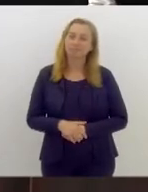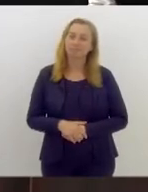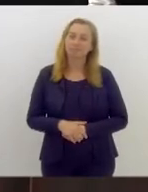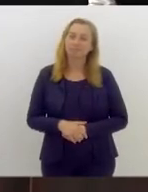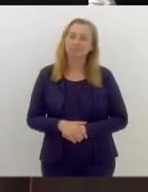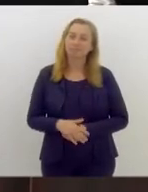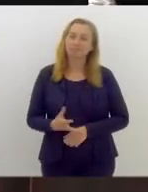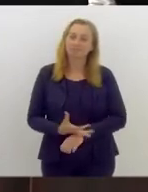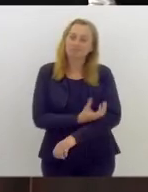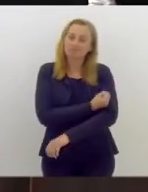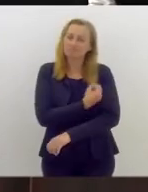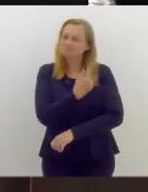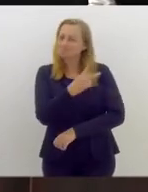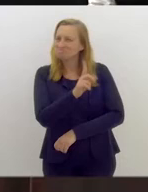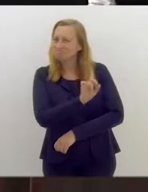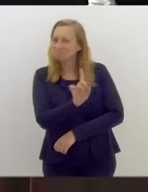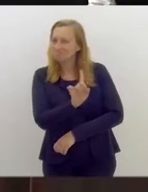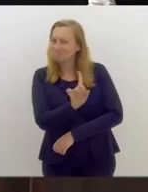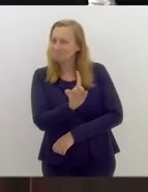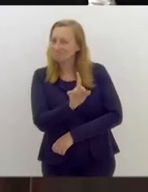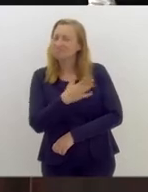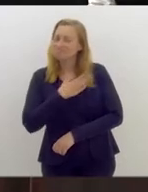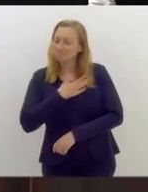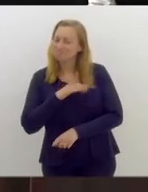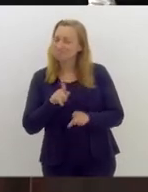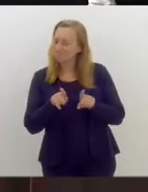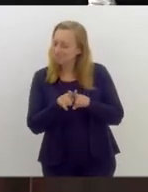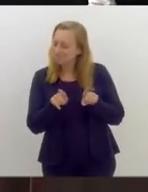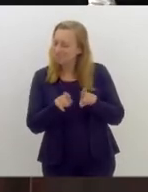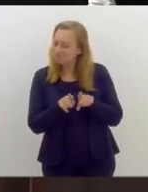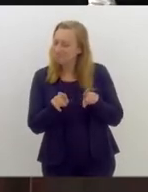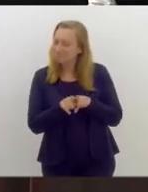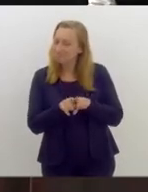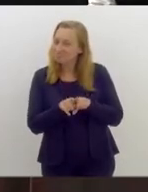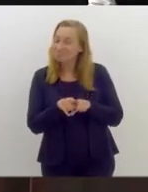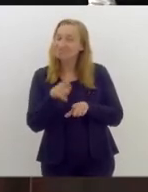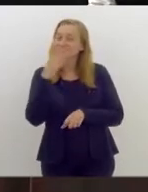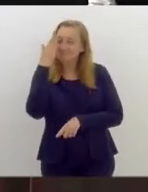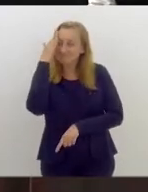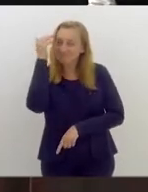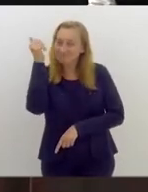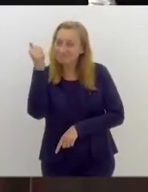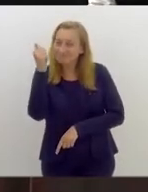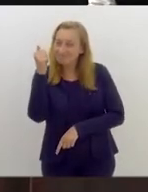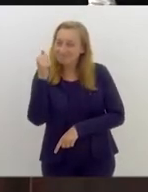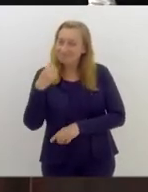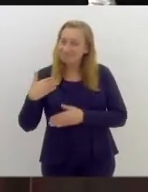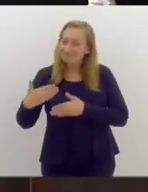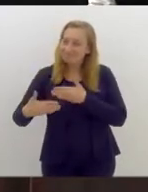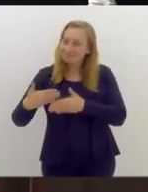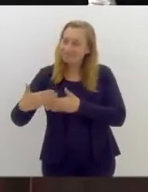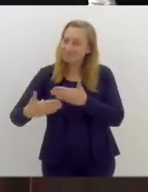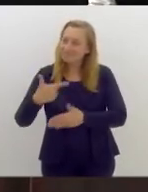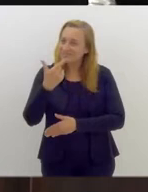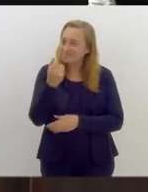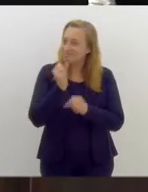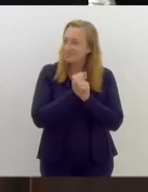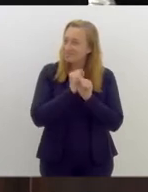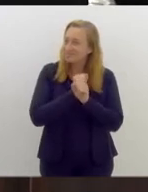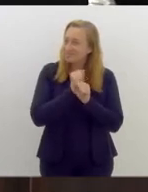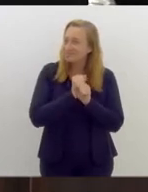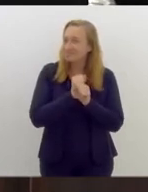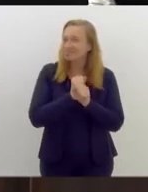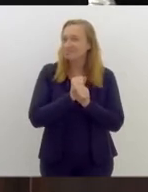a emoção não é só sua, não, Débora. É minha também, em saber que, ao longo desses 20 anos de